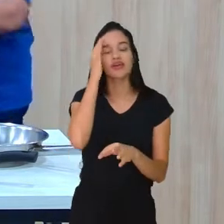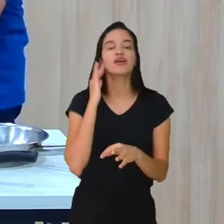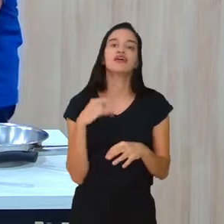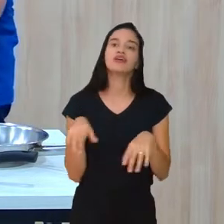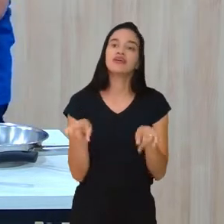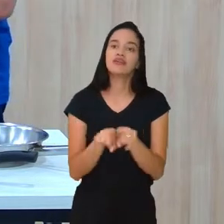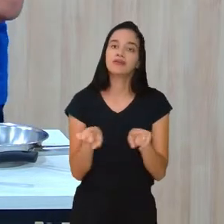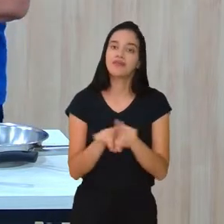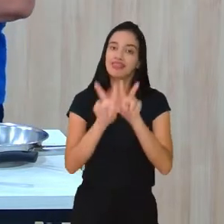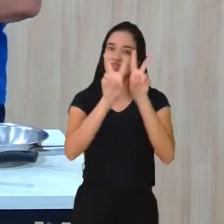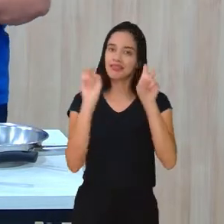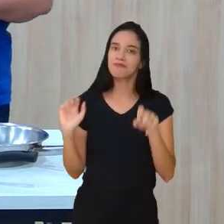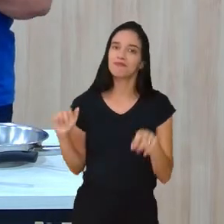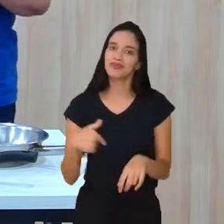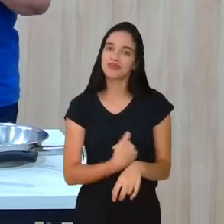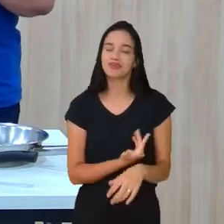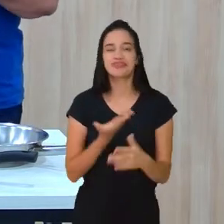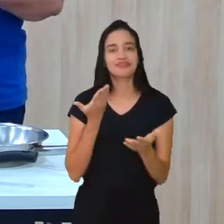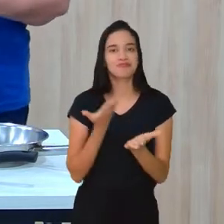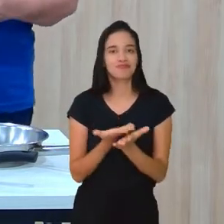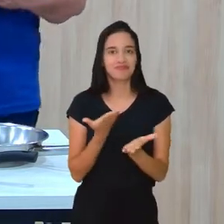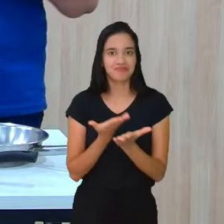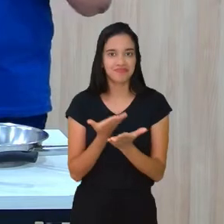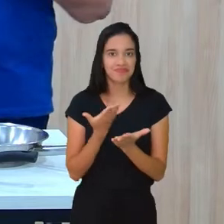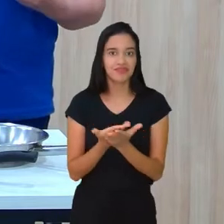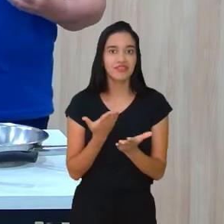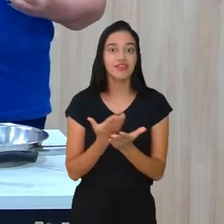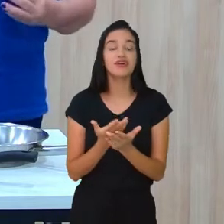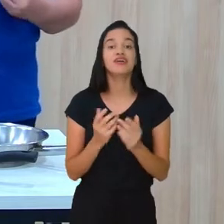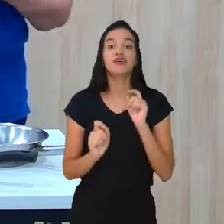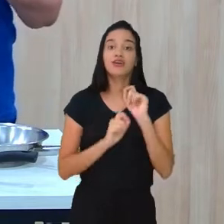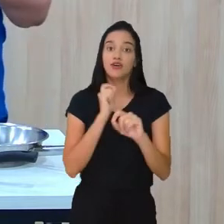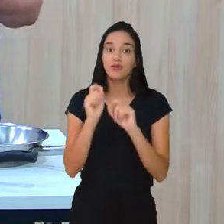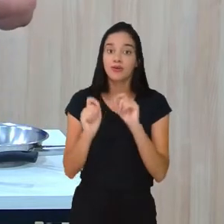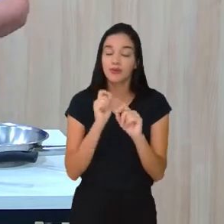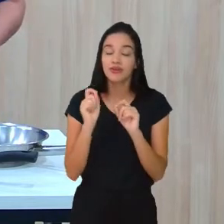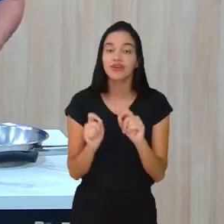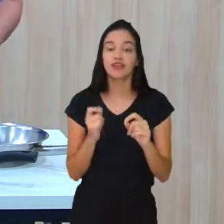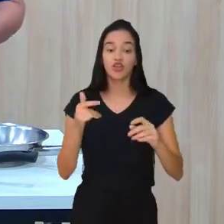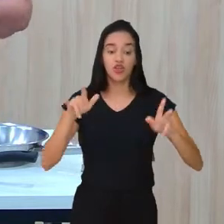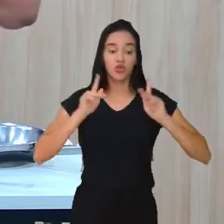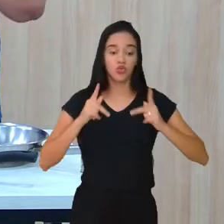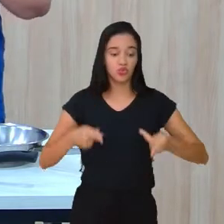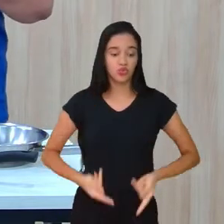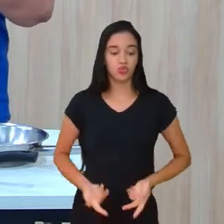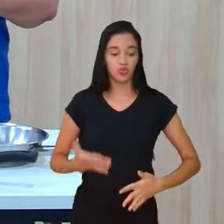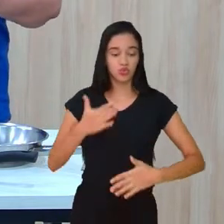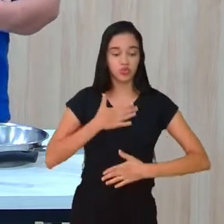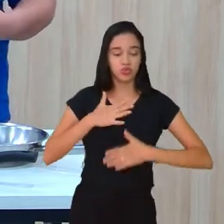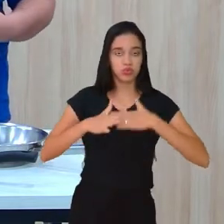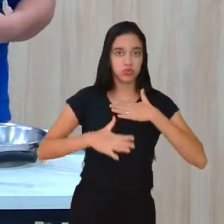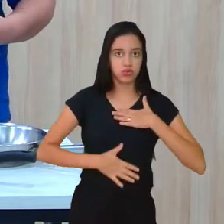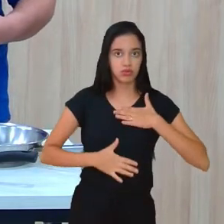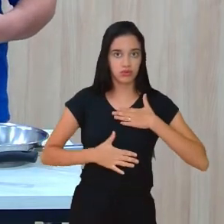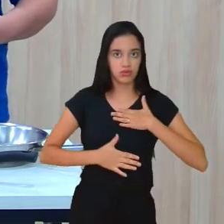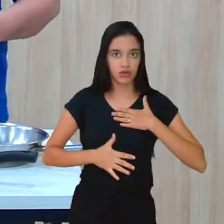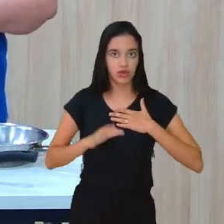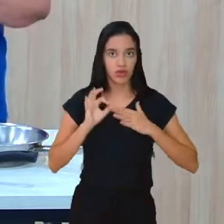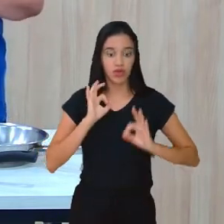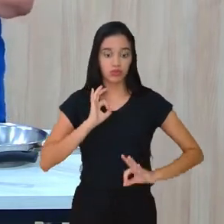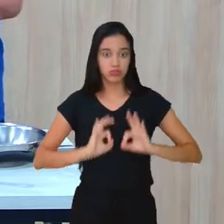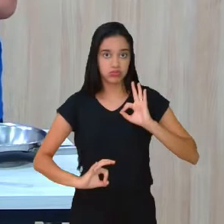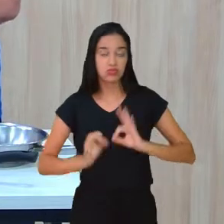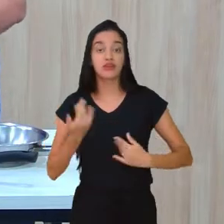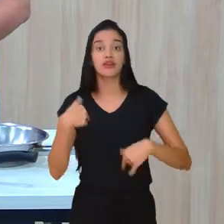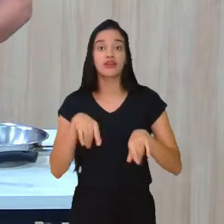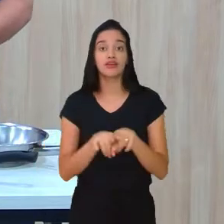da nossa aula, né? Então, a gente está falando aí das condições fisiológicas que os organismos vivos, né, e que